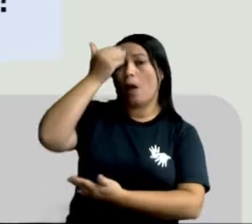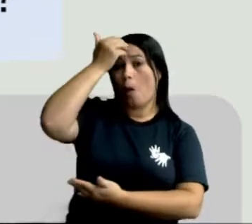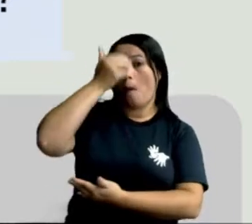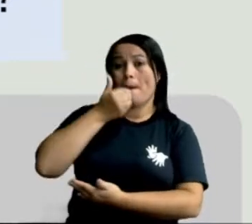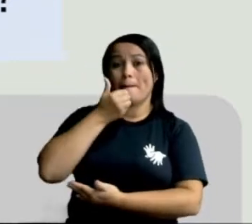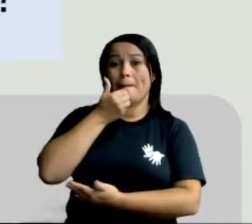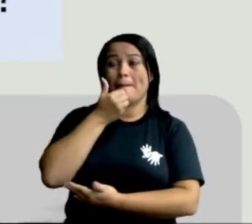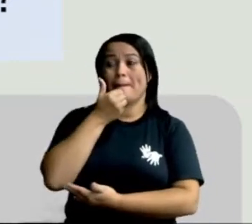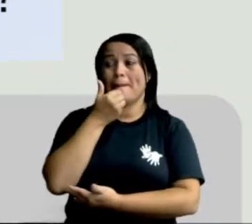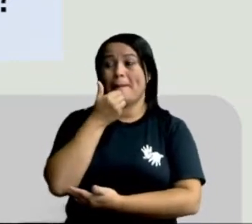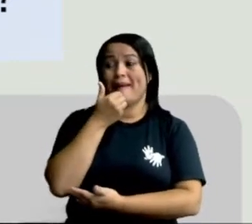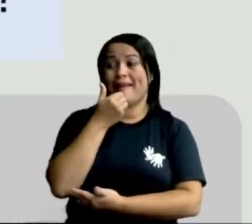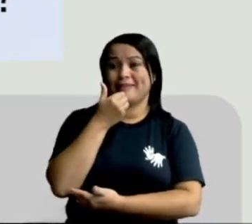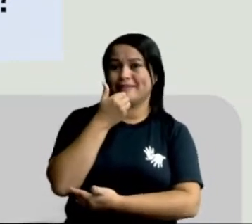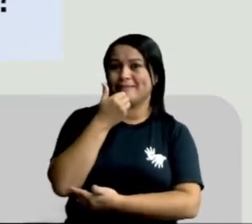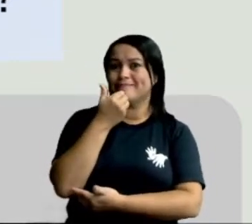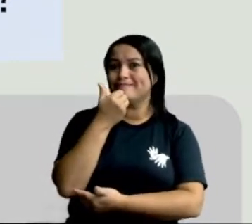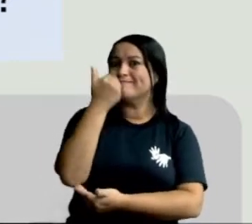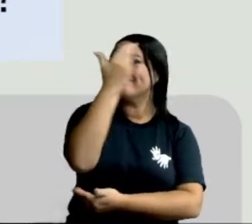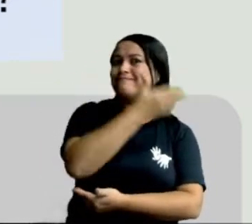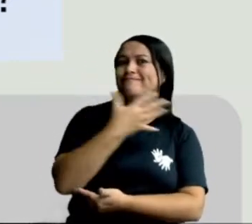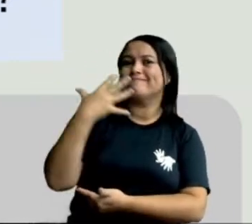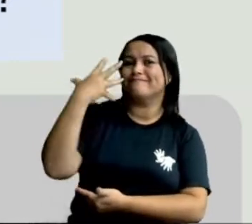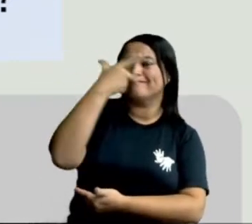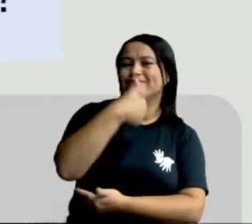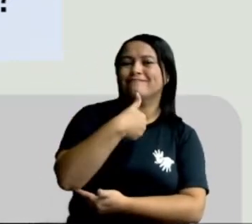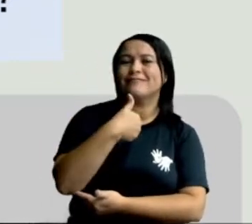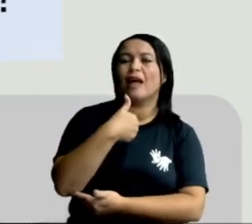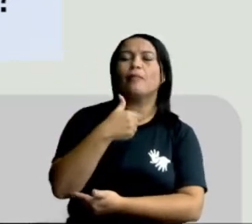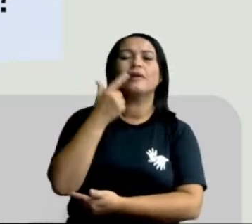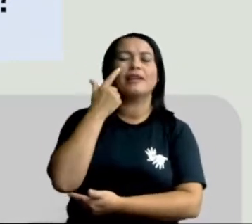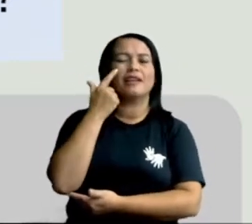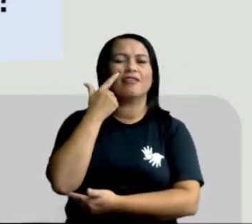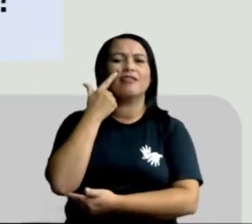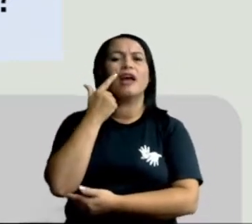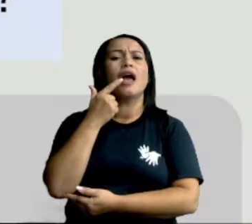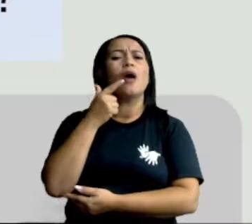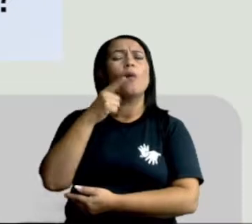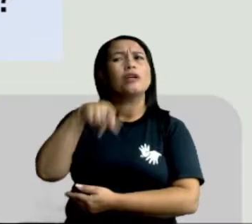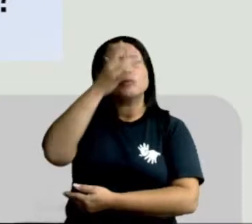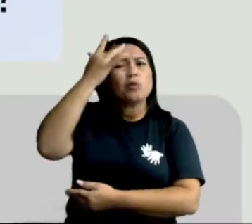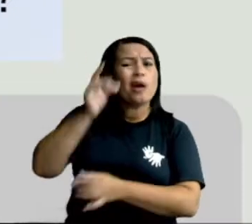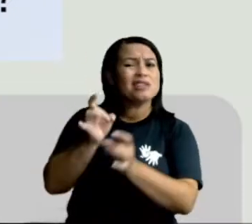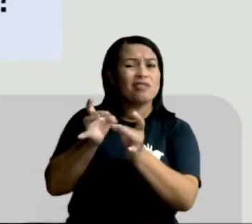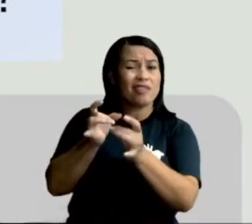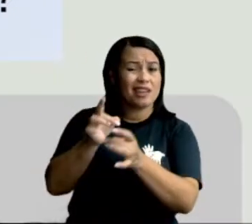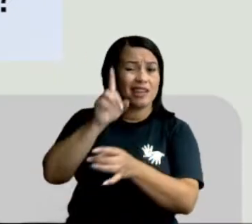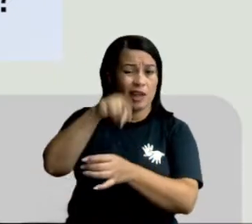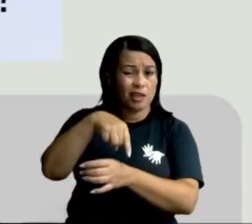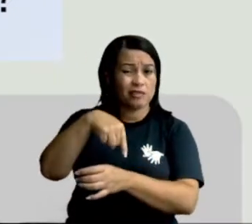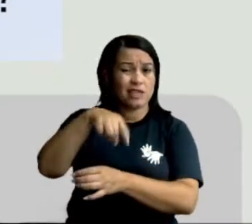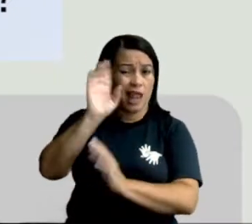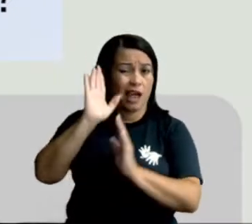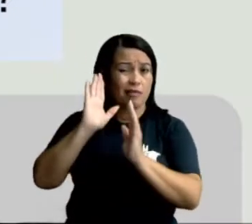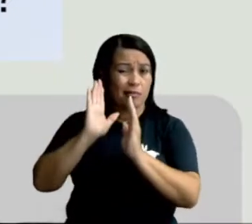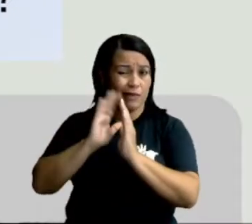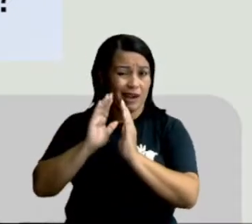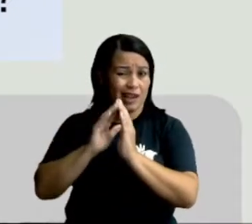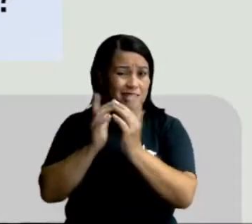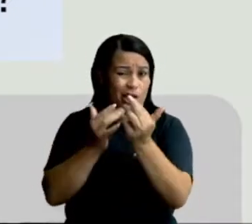dela bem bonita. O que eles vendem não é o que você leva, tá certo? Então, o que